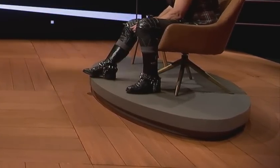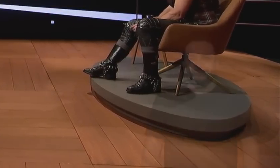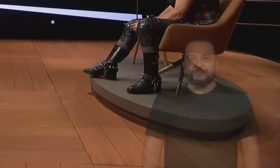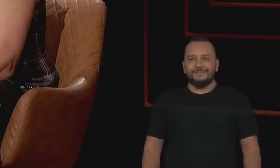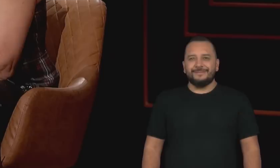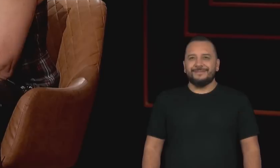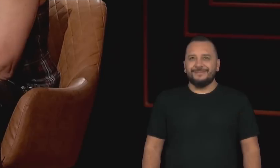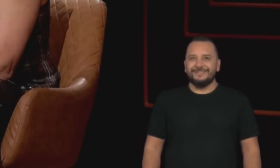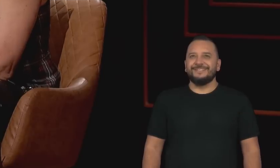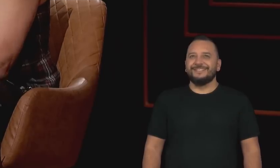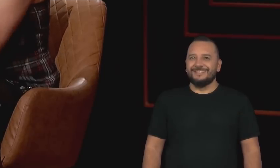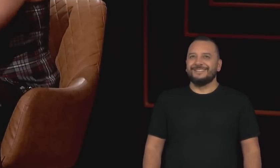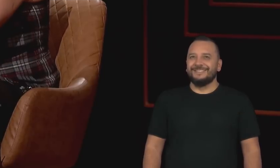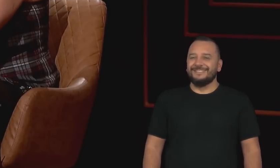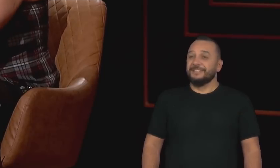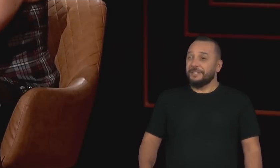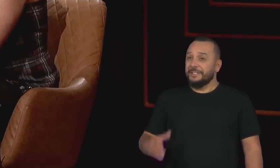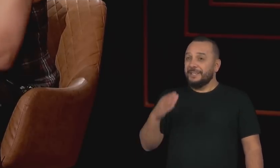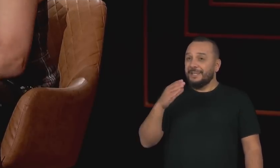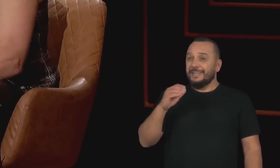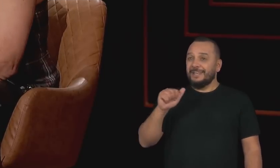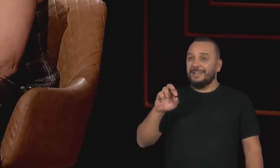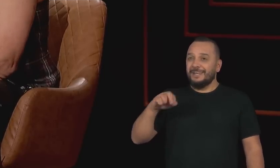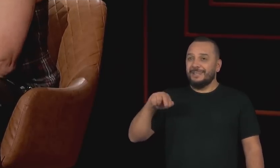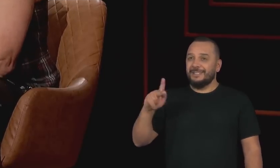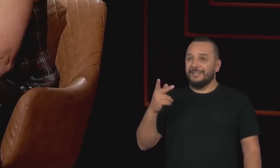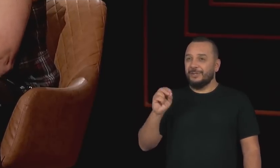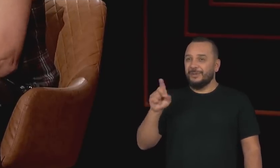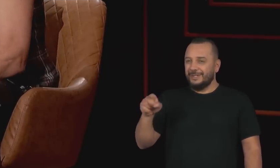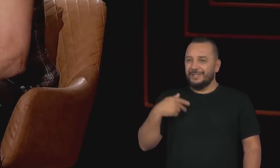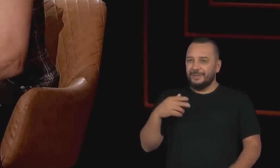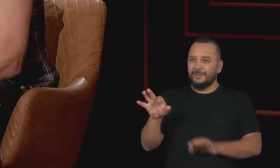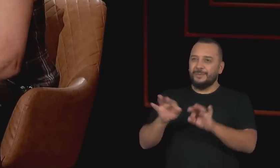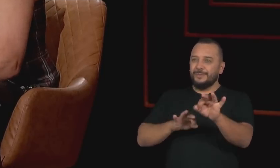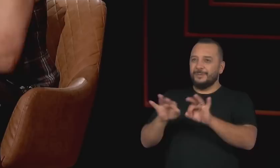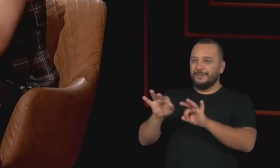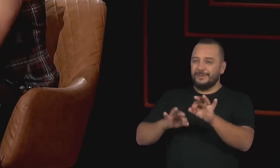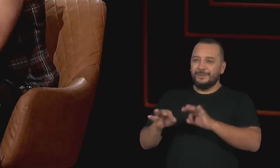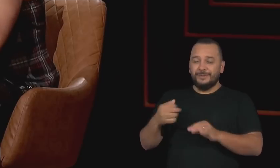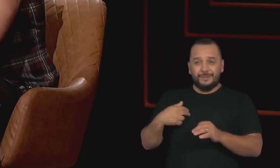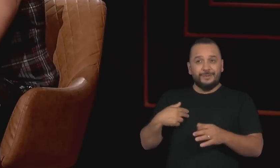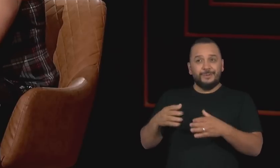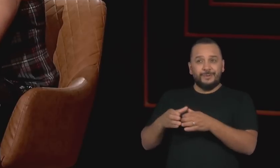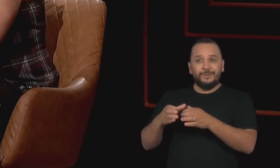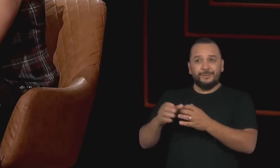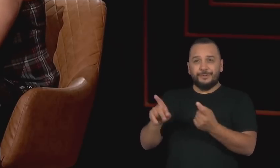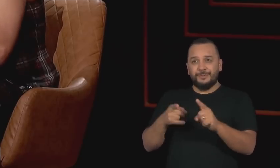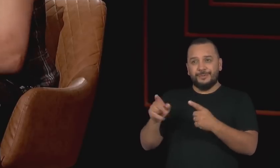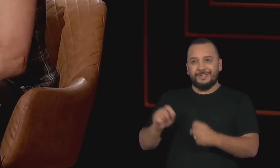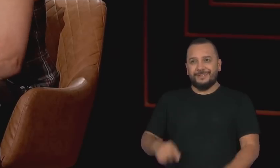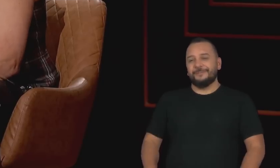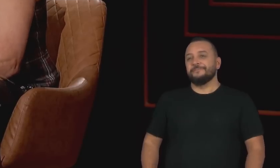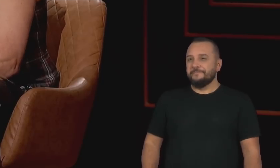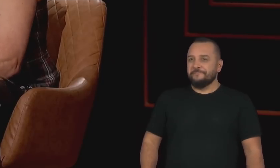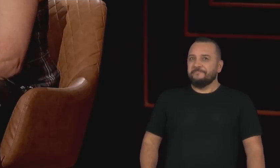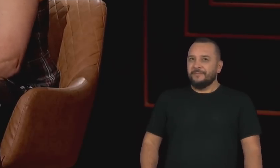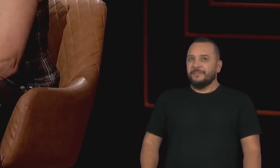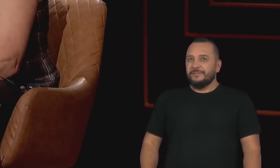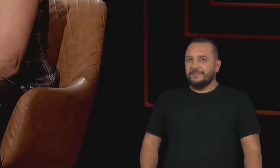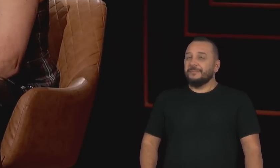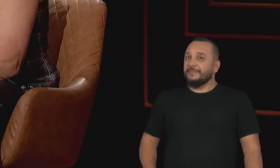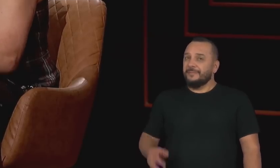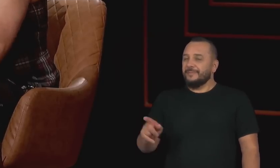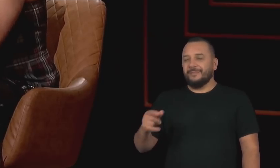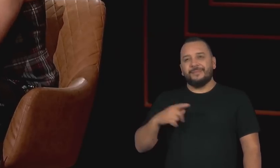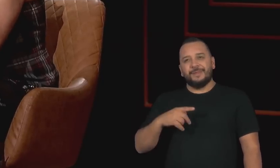Desculpa. Carlinho, eu adoro o Carlinho. Ele foi produtor do disco junto com... junto não, mas foi uma... O